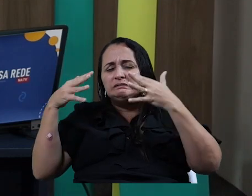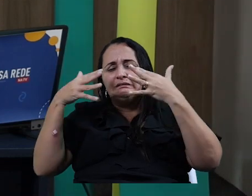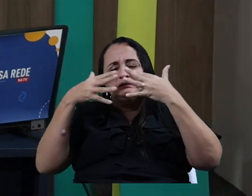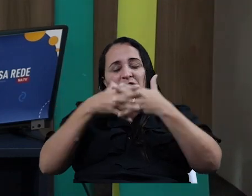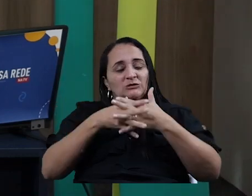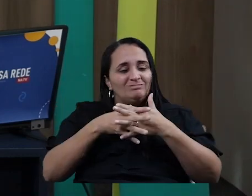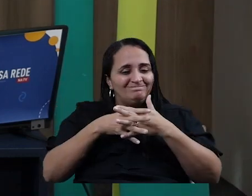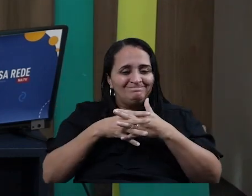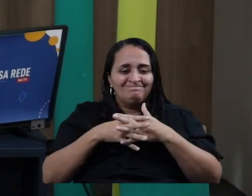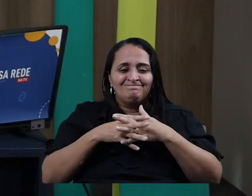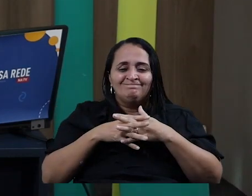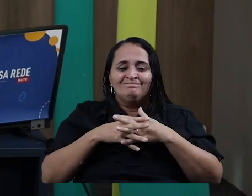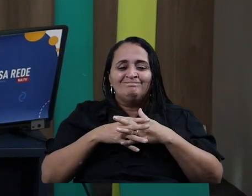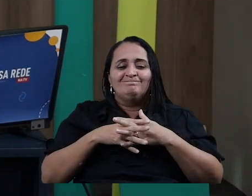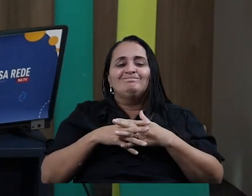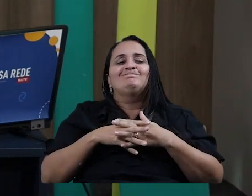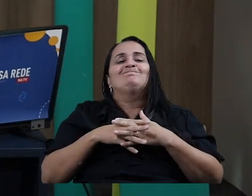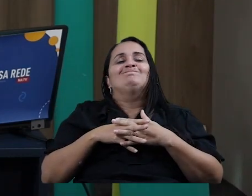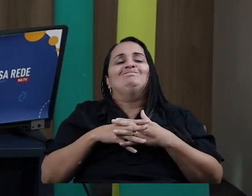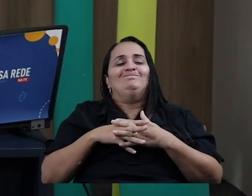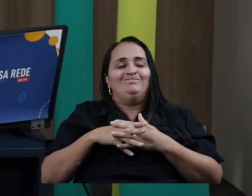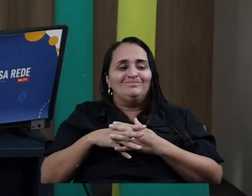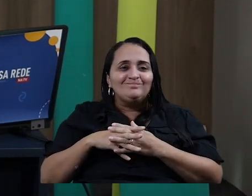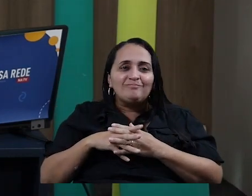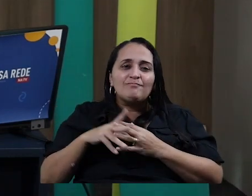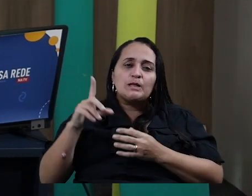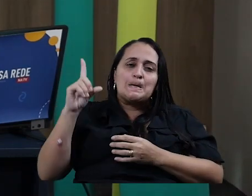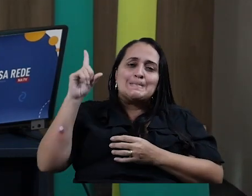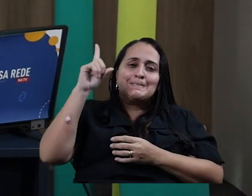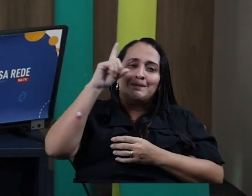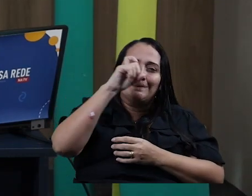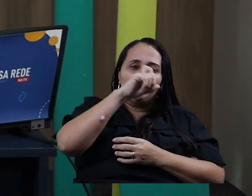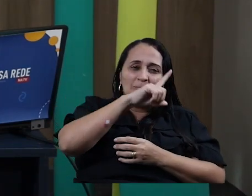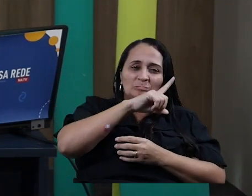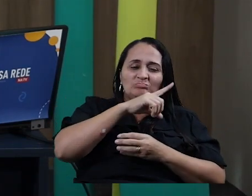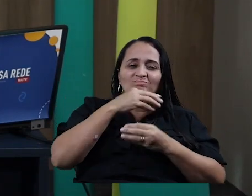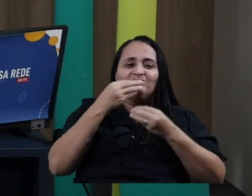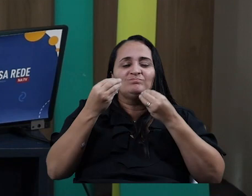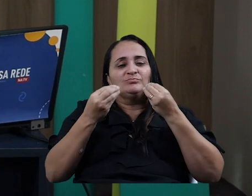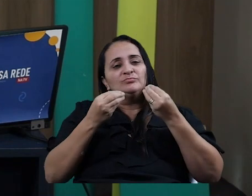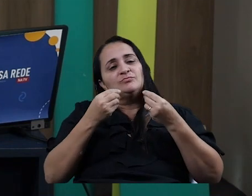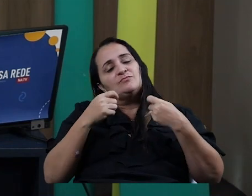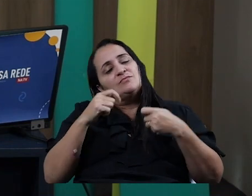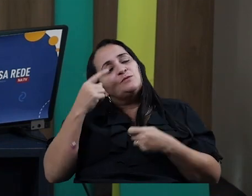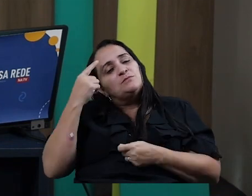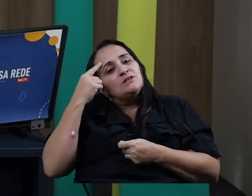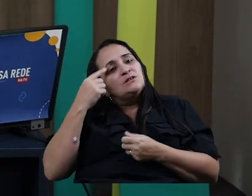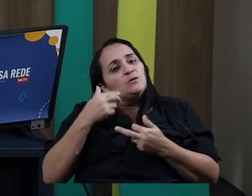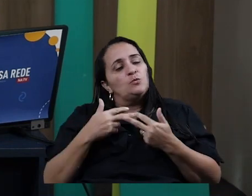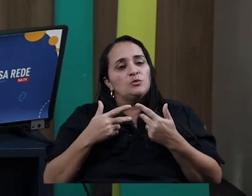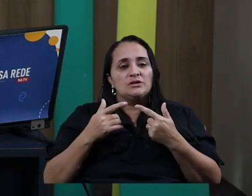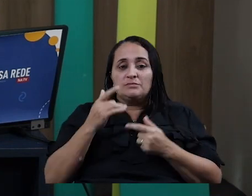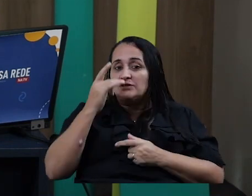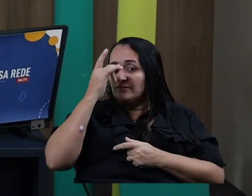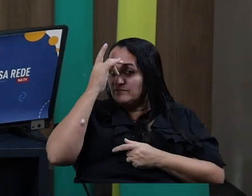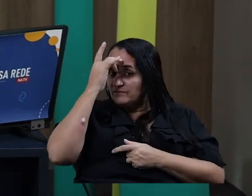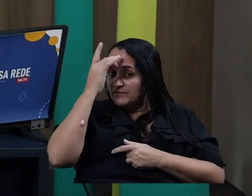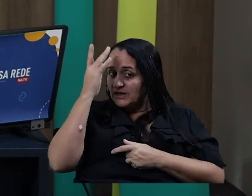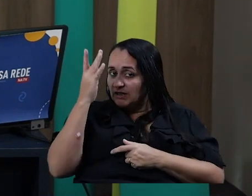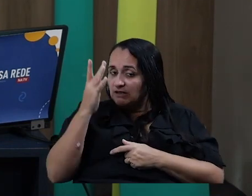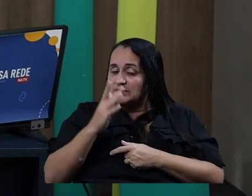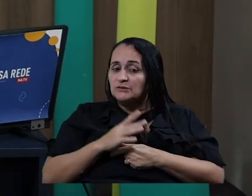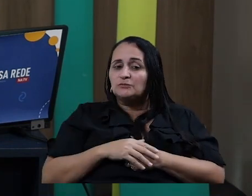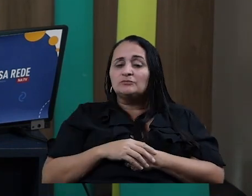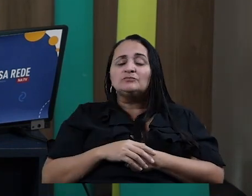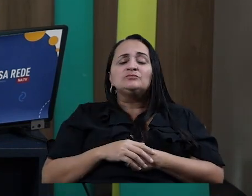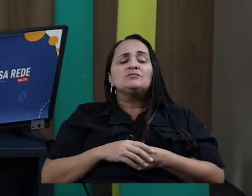tornou algo complicado. Tinha que pensar em algo mais fácil. Tinha que pensar.